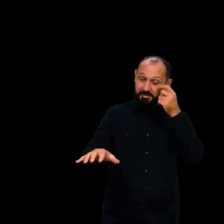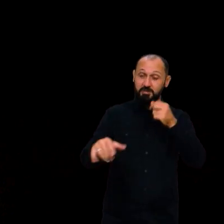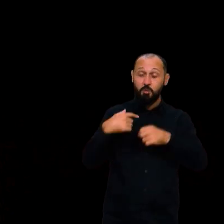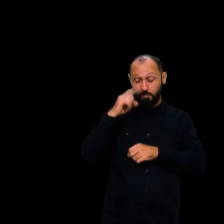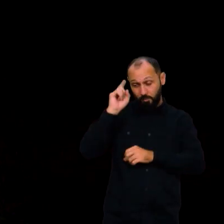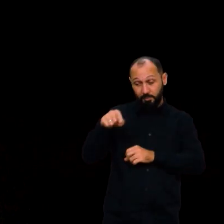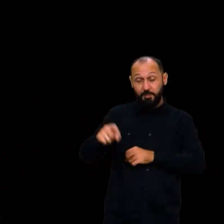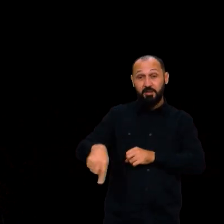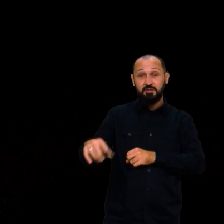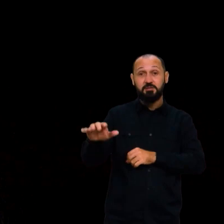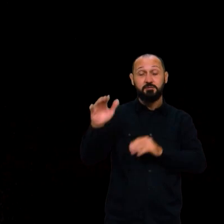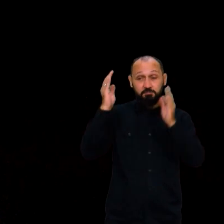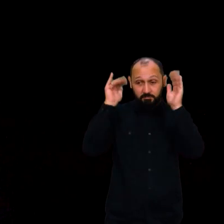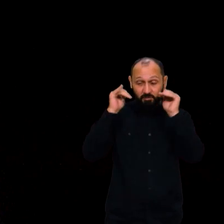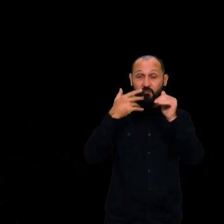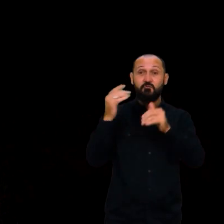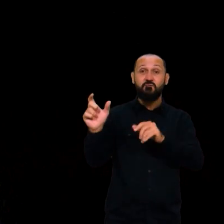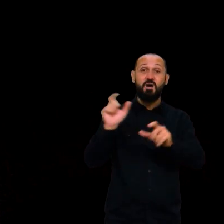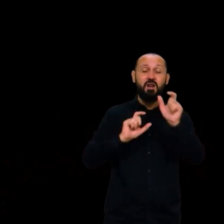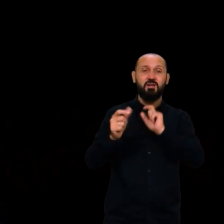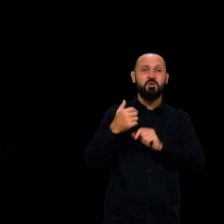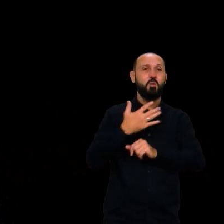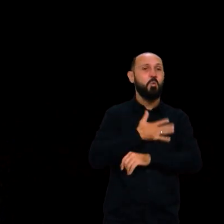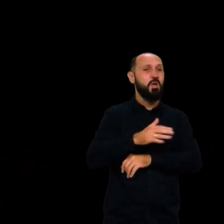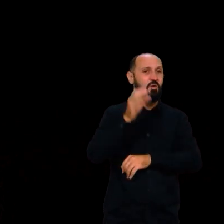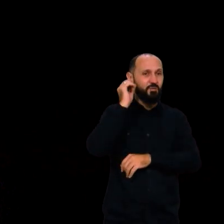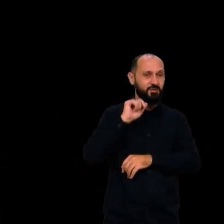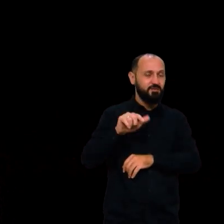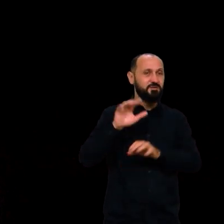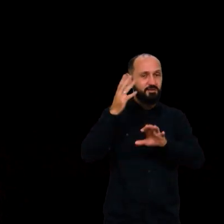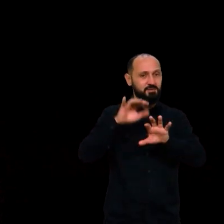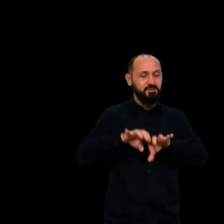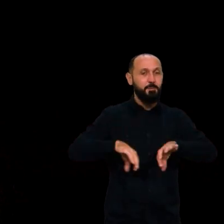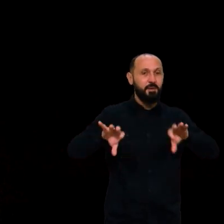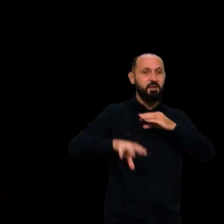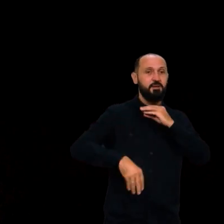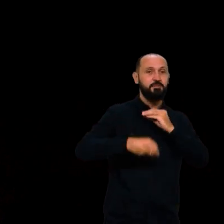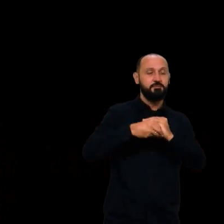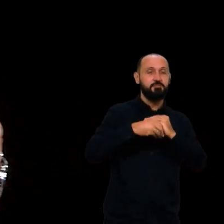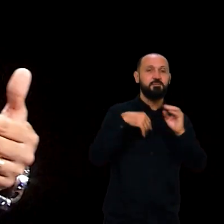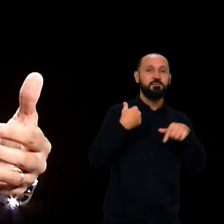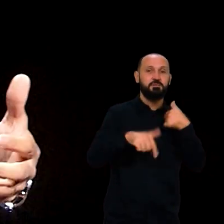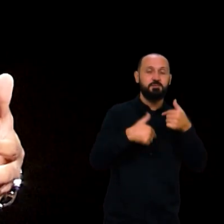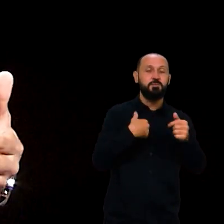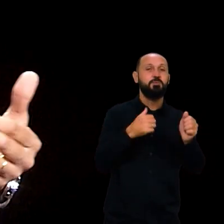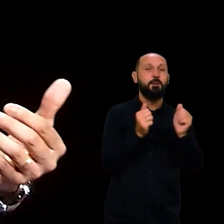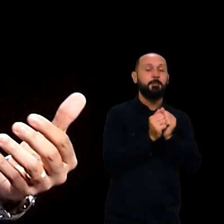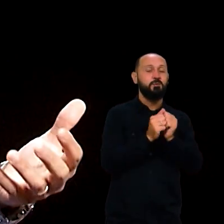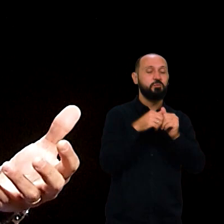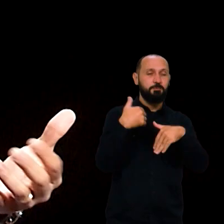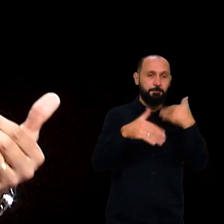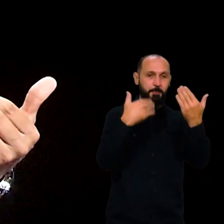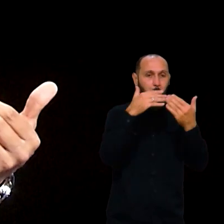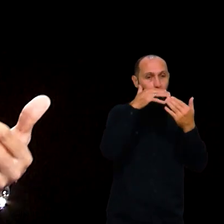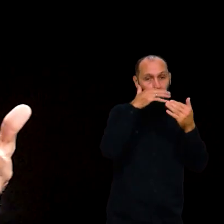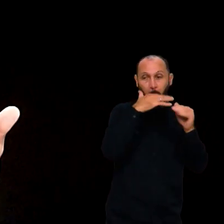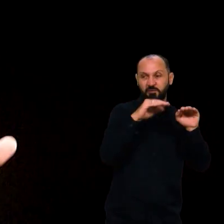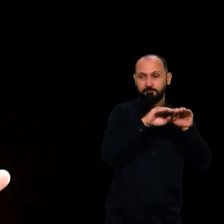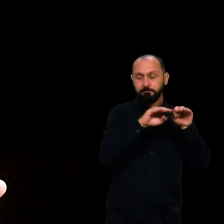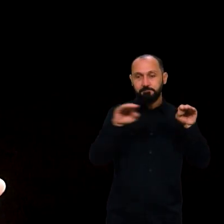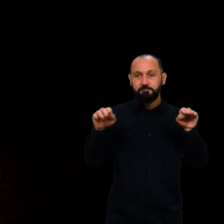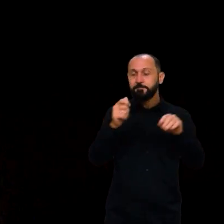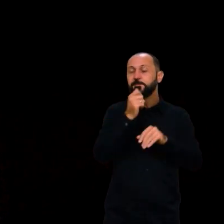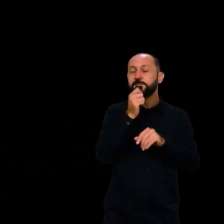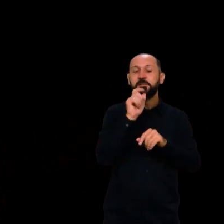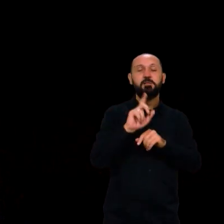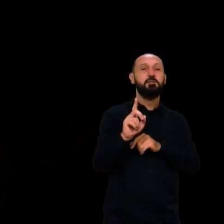liderado, ele vai te falar coisas que você não quer ouvir, você tem que saber separar aquilo e agregar e trabalhar aquilo para todo mundo crescer.